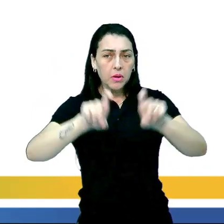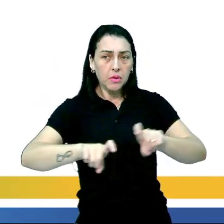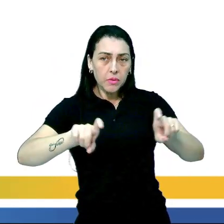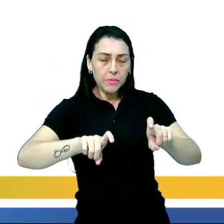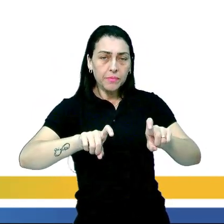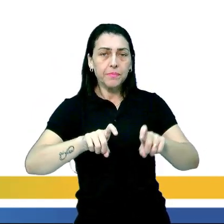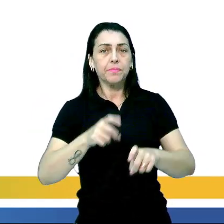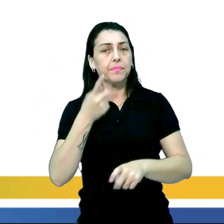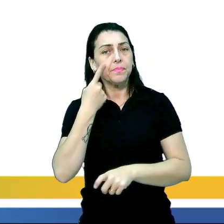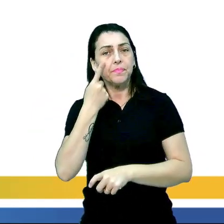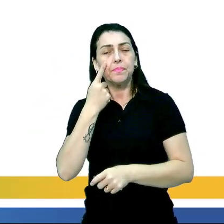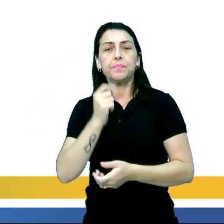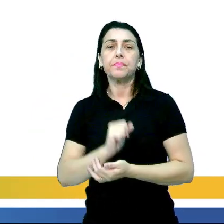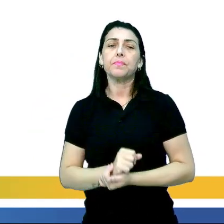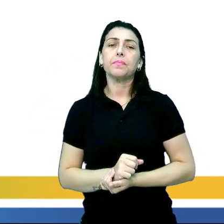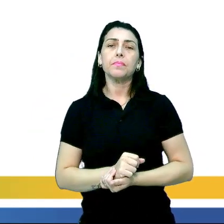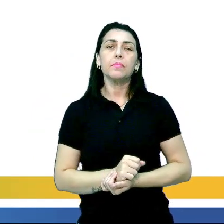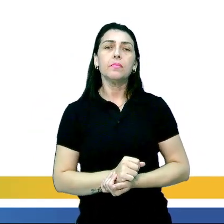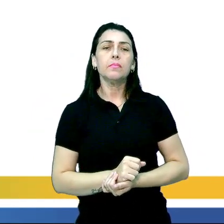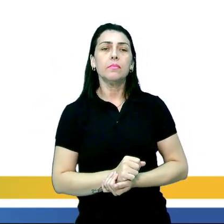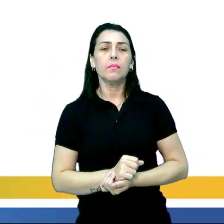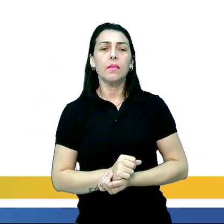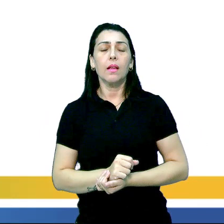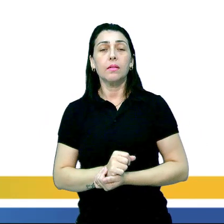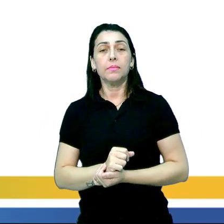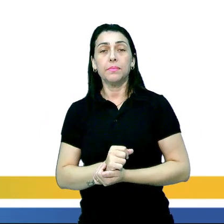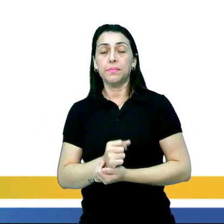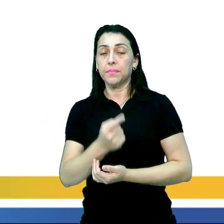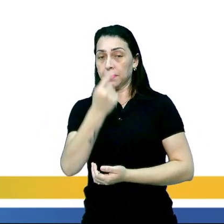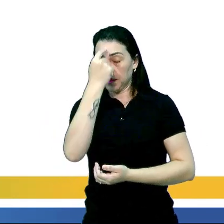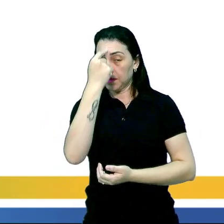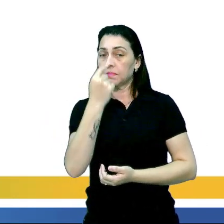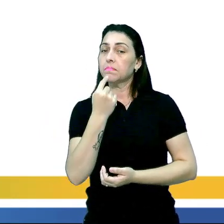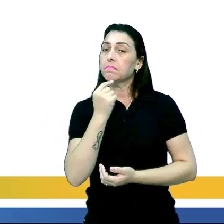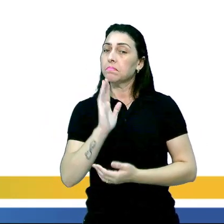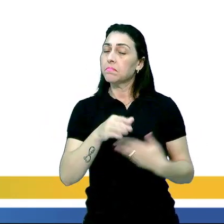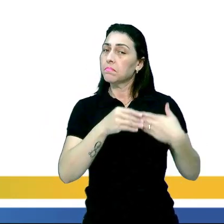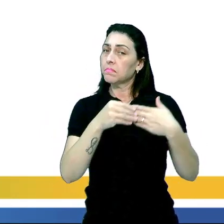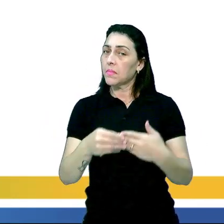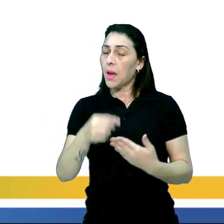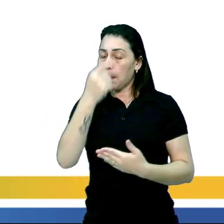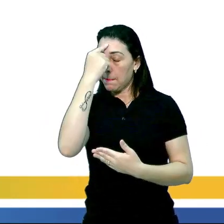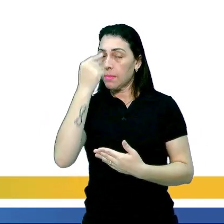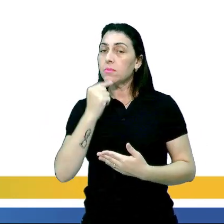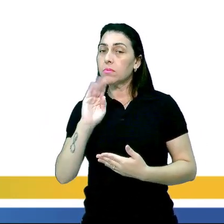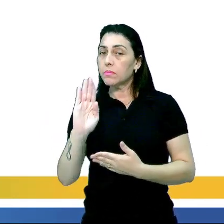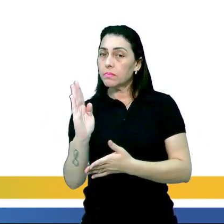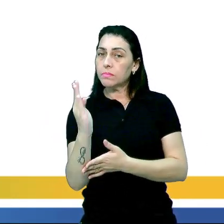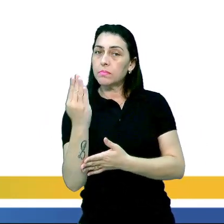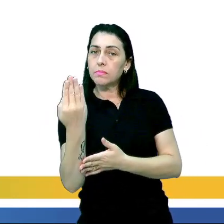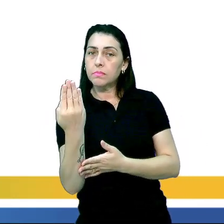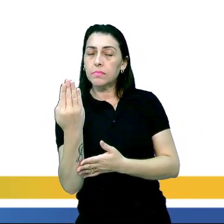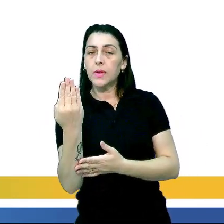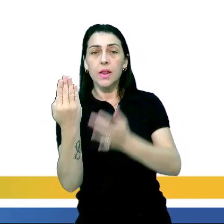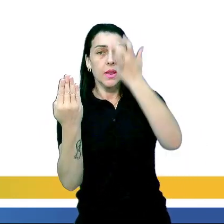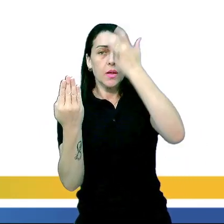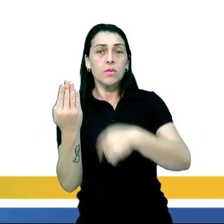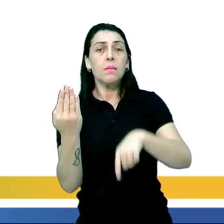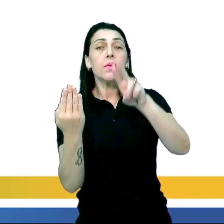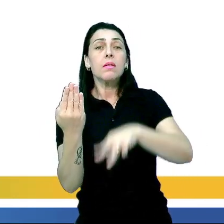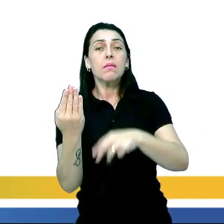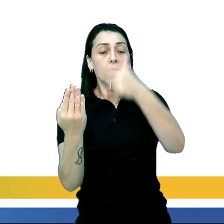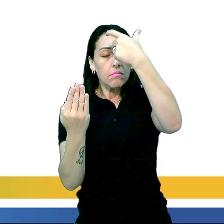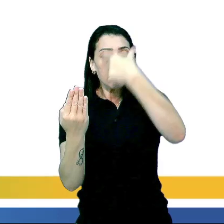computador. Então vamos lá. Observe que até a imagem por si só, ela já traz a imagem da pessoa de costa e a gente não sabe quem